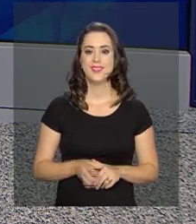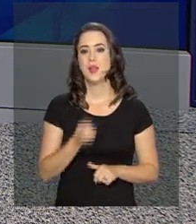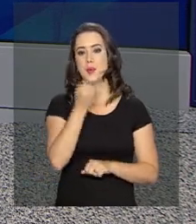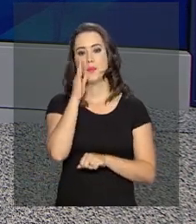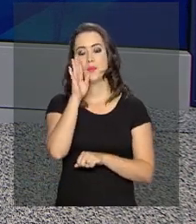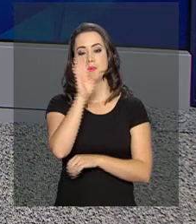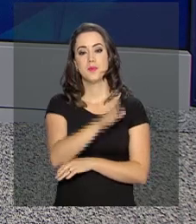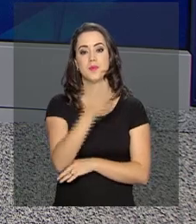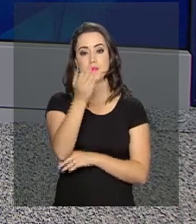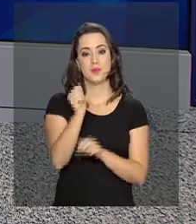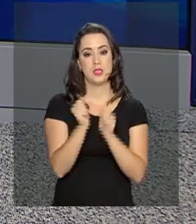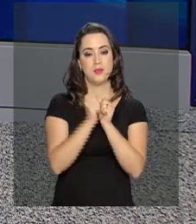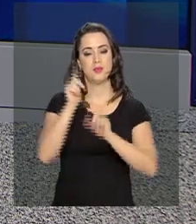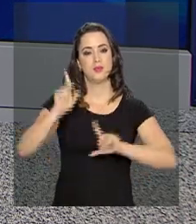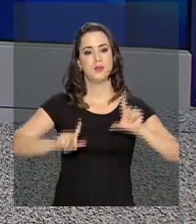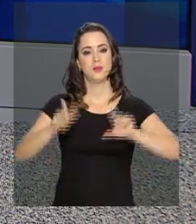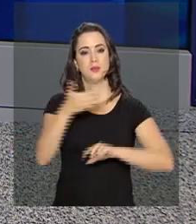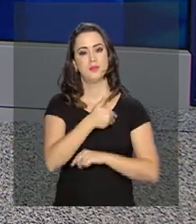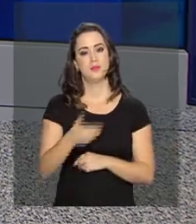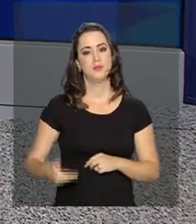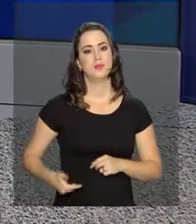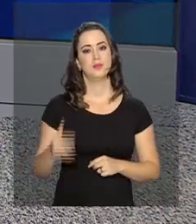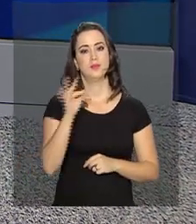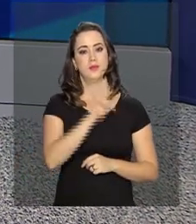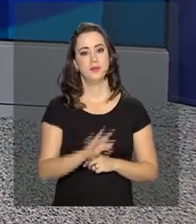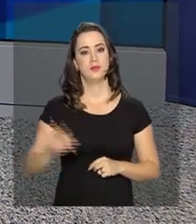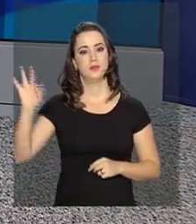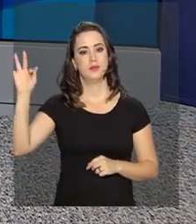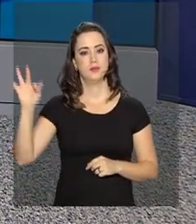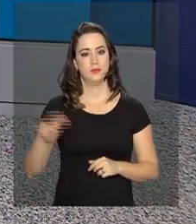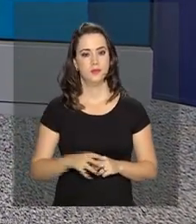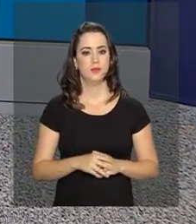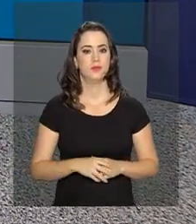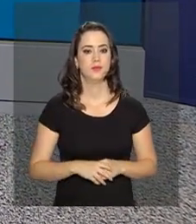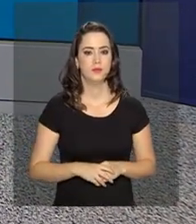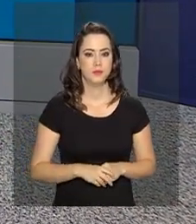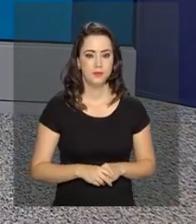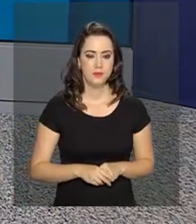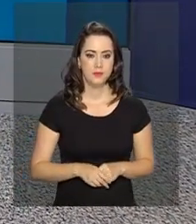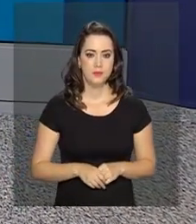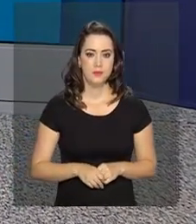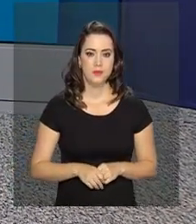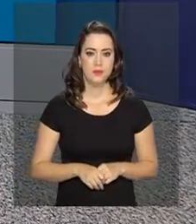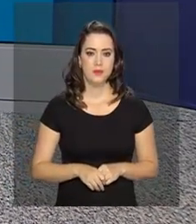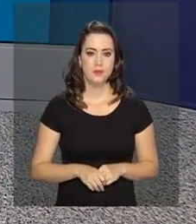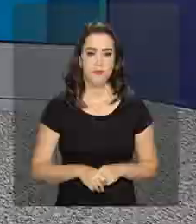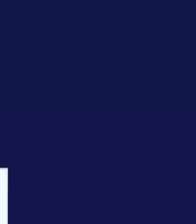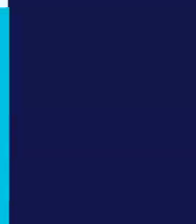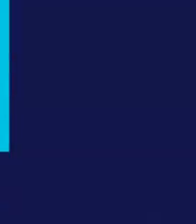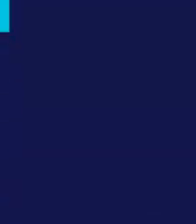61998678787. Uma boa tarde para você e continue com a gente aqui na NBR, a TV do Governo Federal.